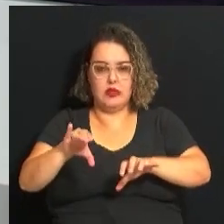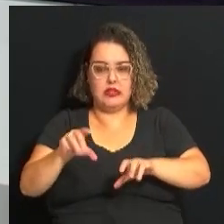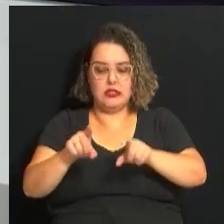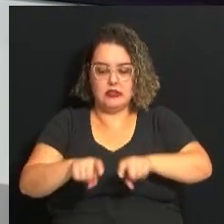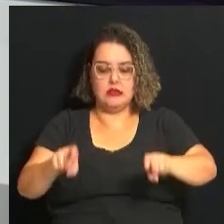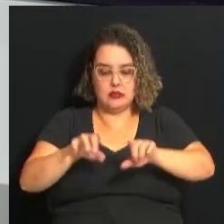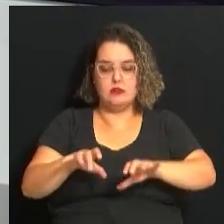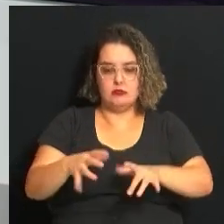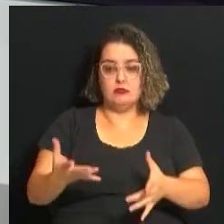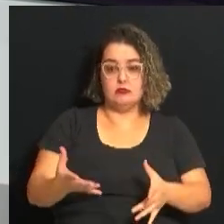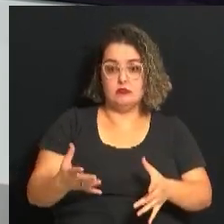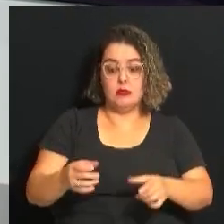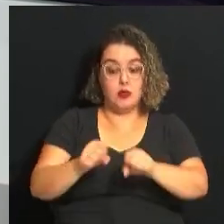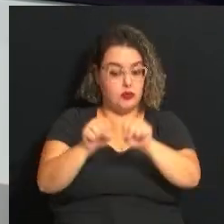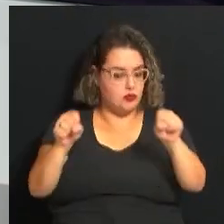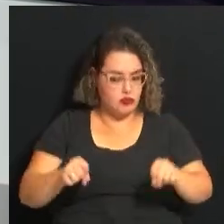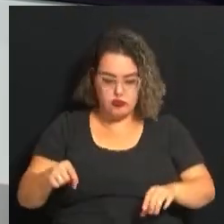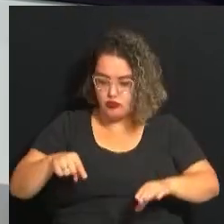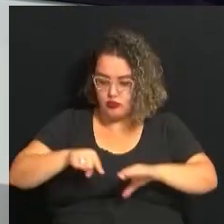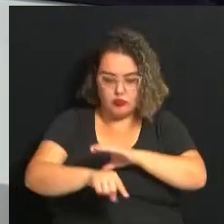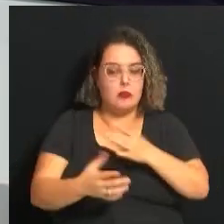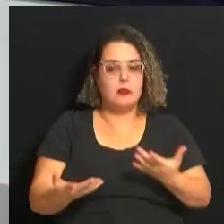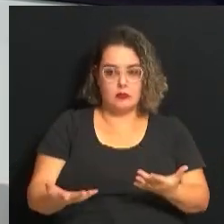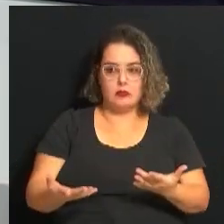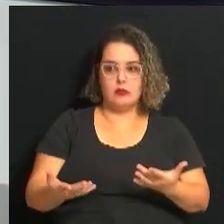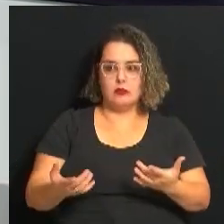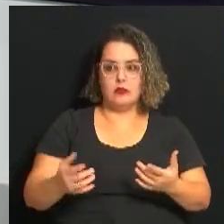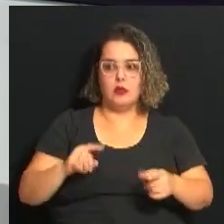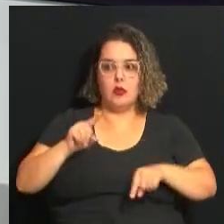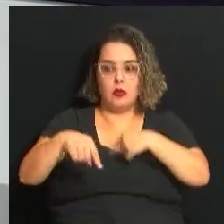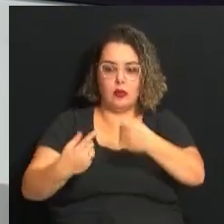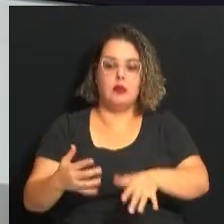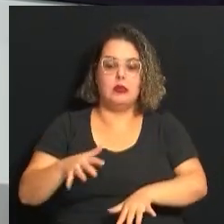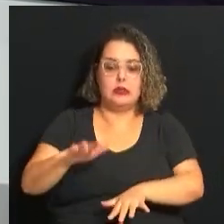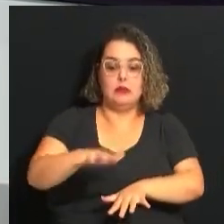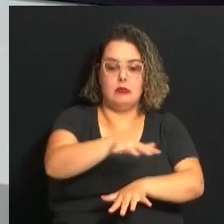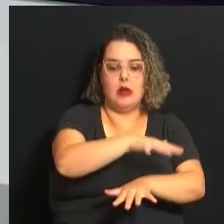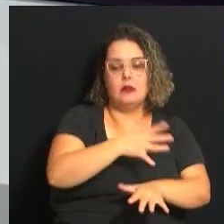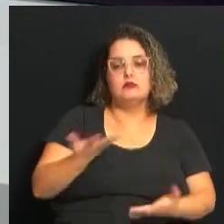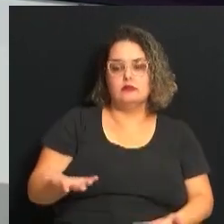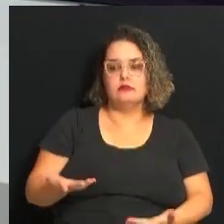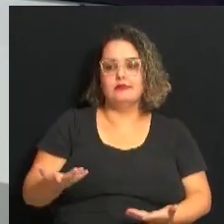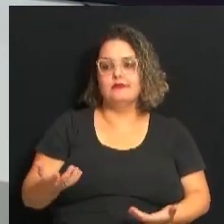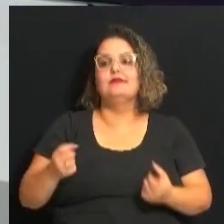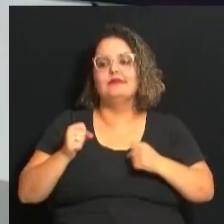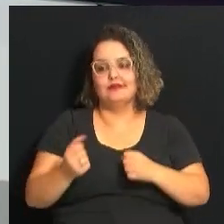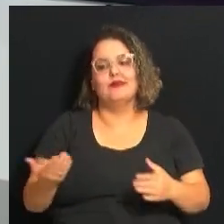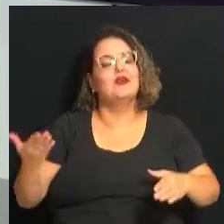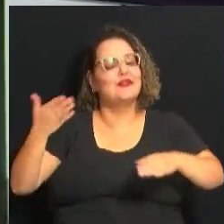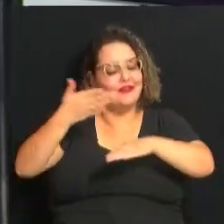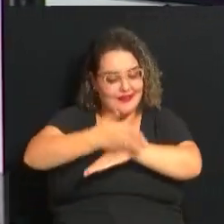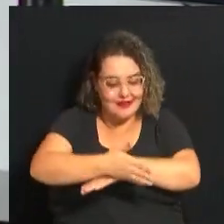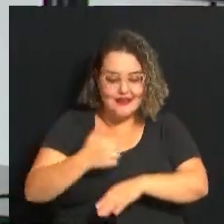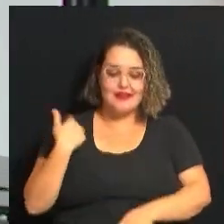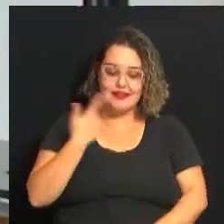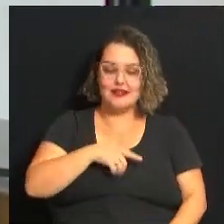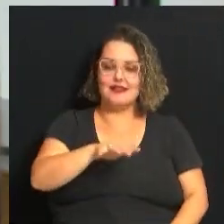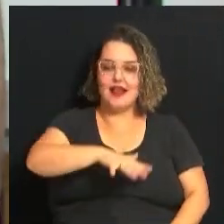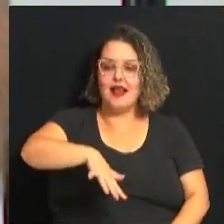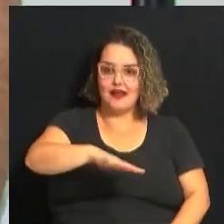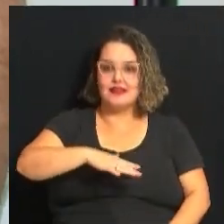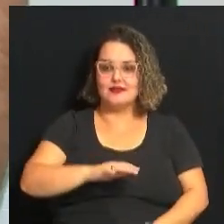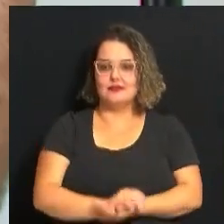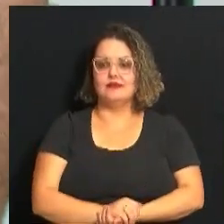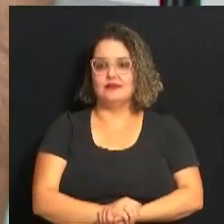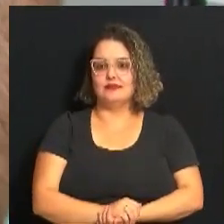de software hoje em dia. Então, se você for para outras áreas, ainda tem como dar um mergulho aí na nossa, que bacana. Na nossa área. E é um